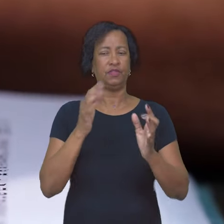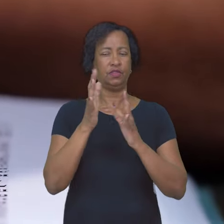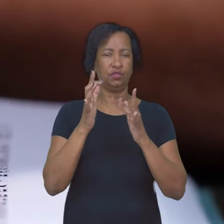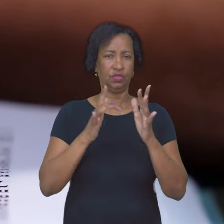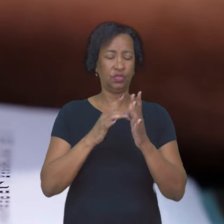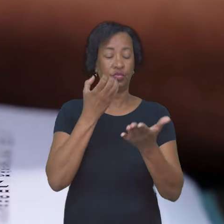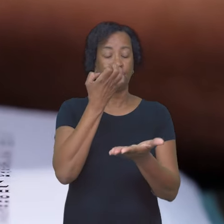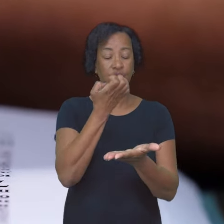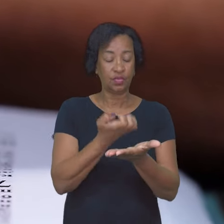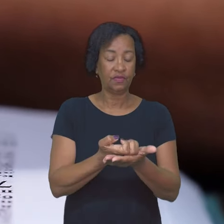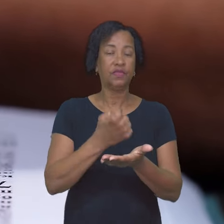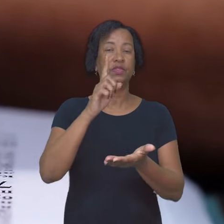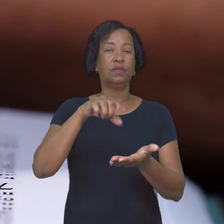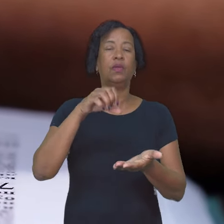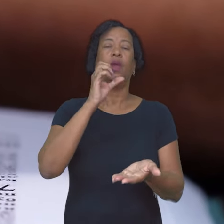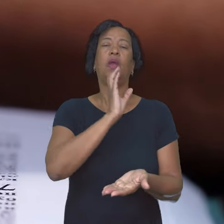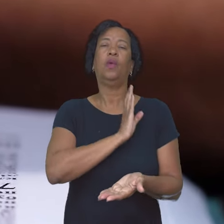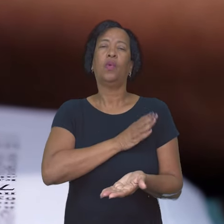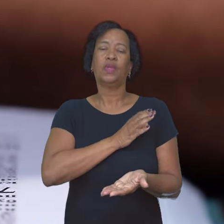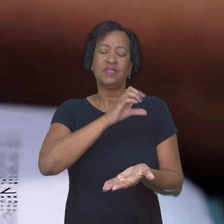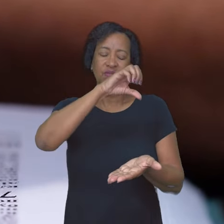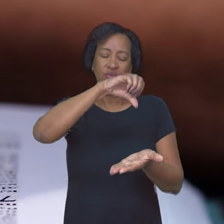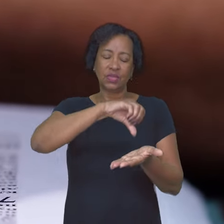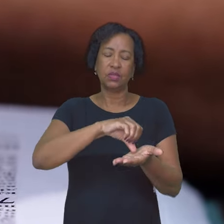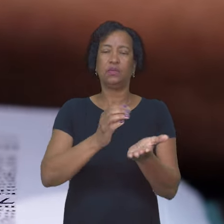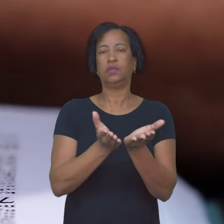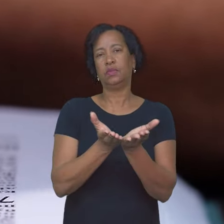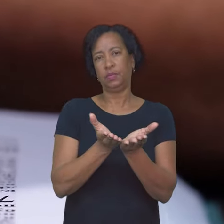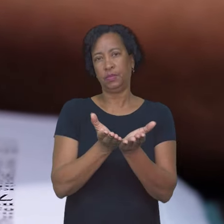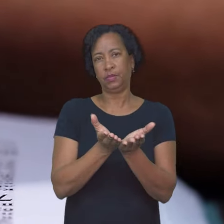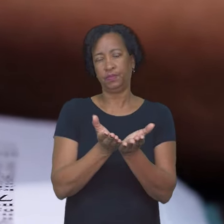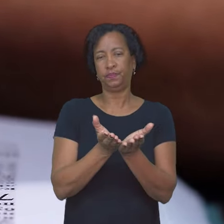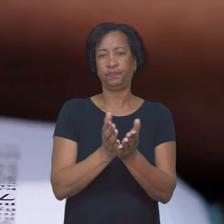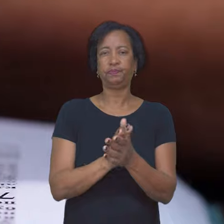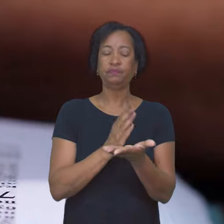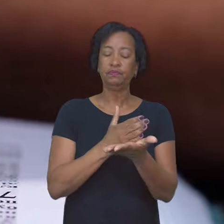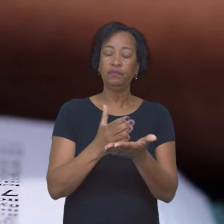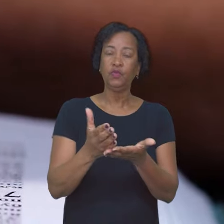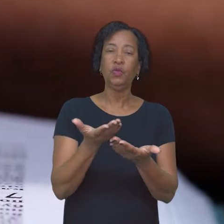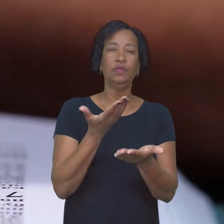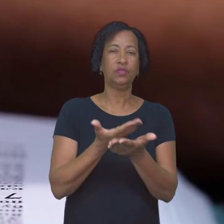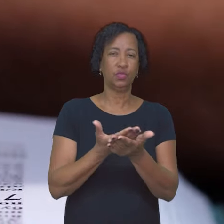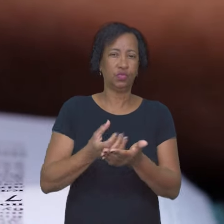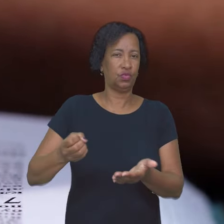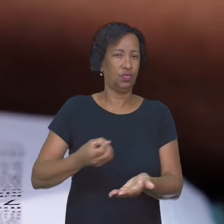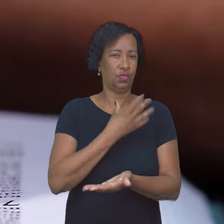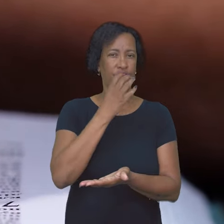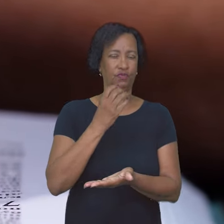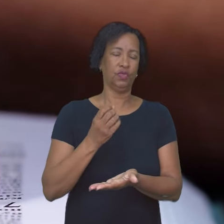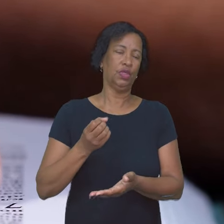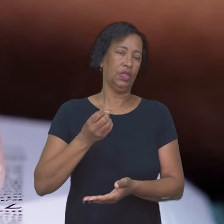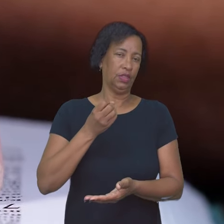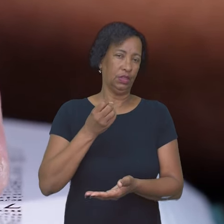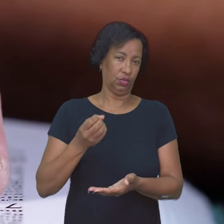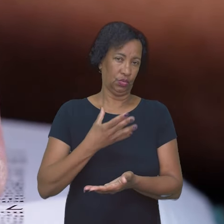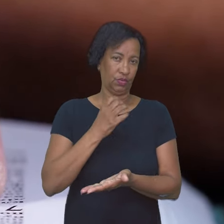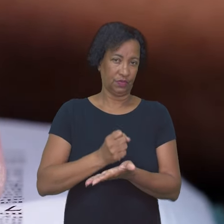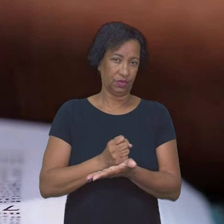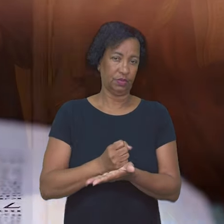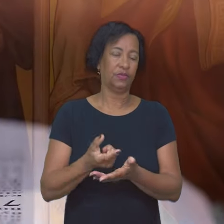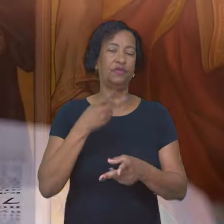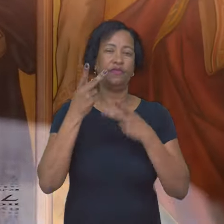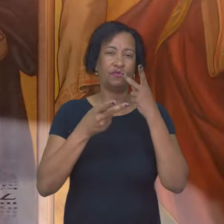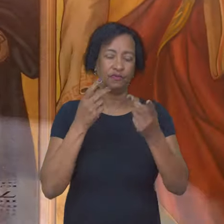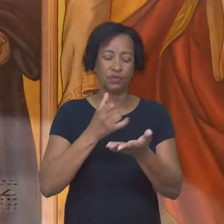são o cora da Bíblia para iniciar o estudo do no testo faremos uma introdução